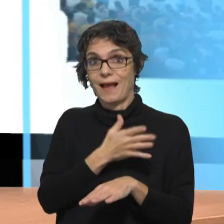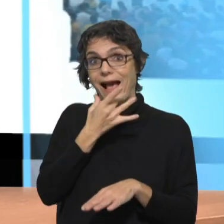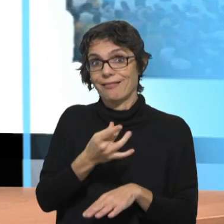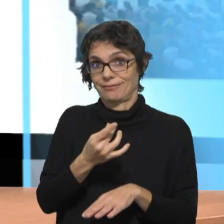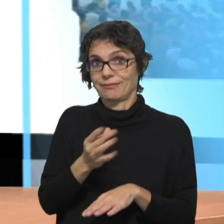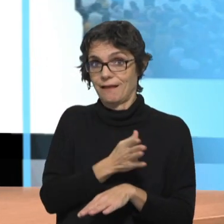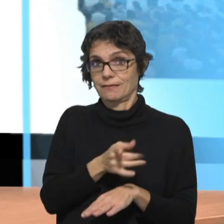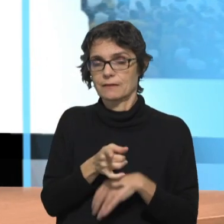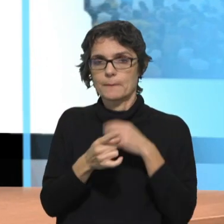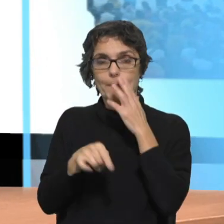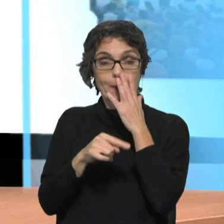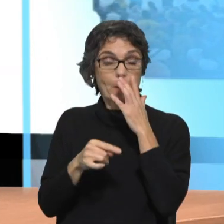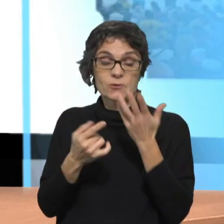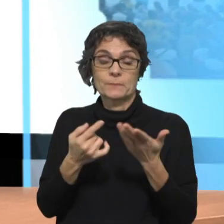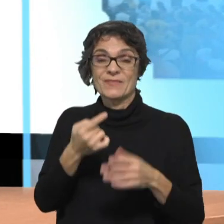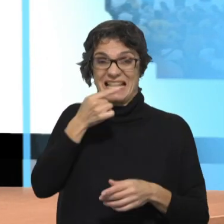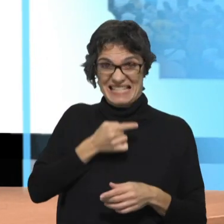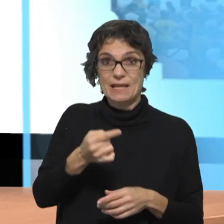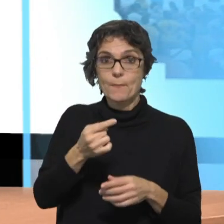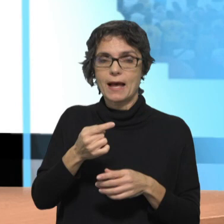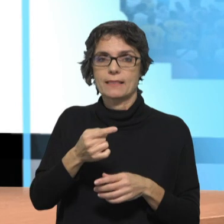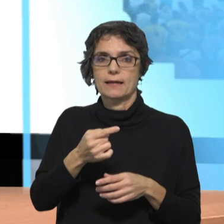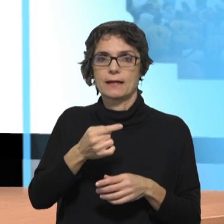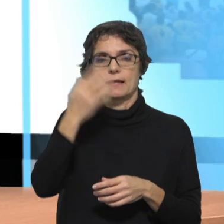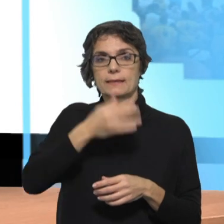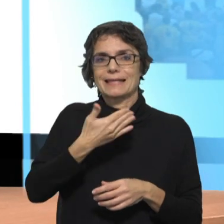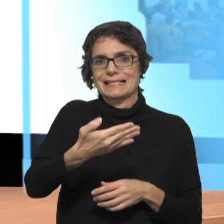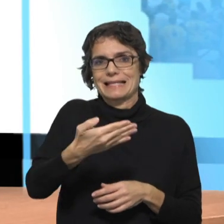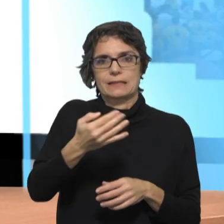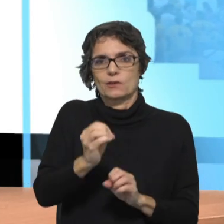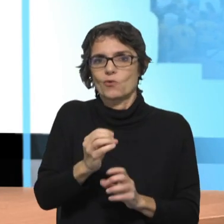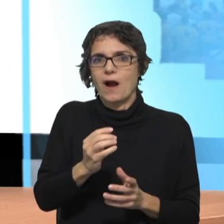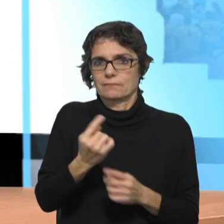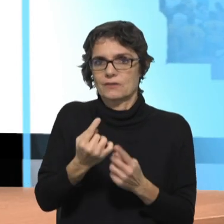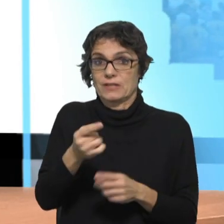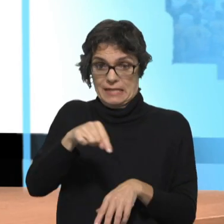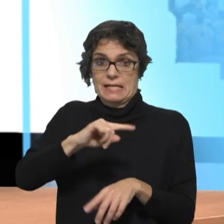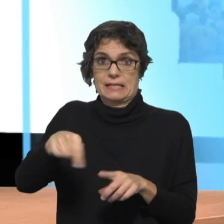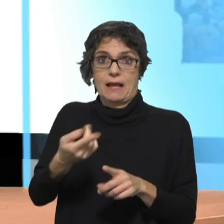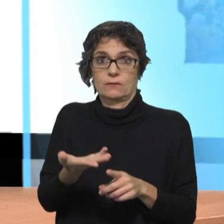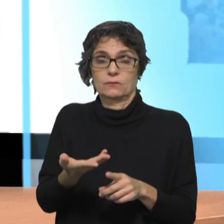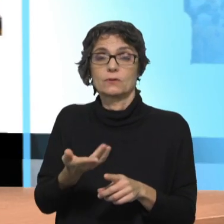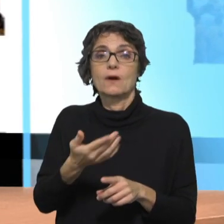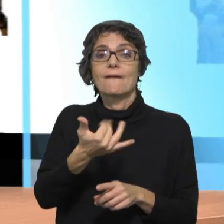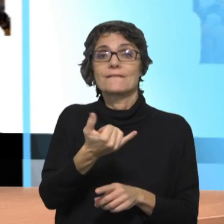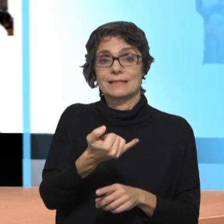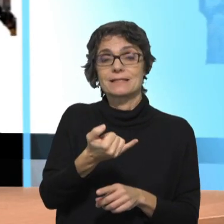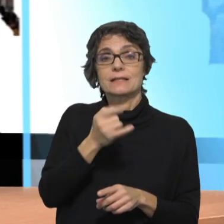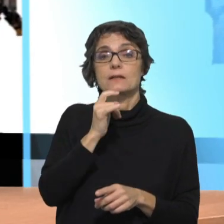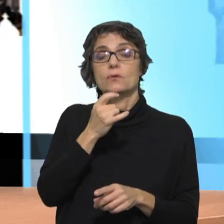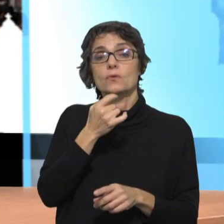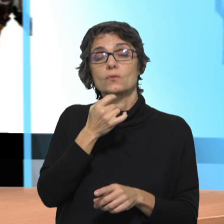vezes nós não temos 4 semanas inteiras, como é o caso deste ano. Sendo o dia 25 de dezembro a